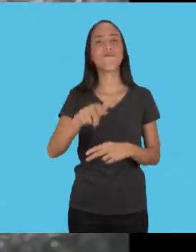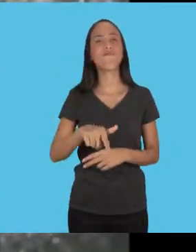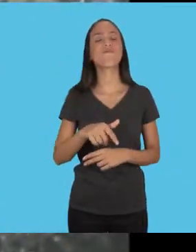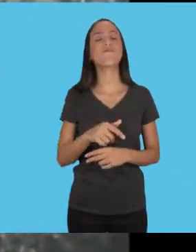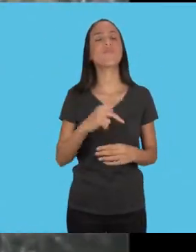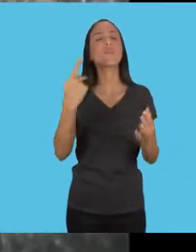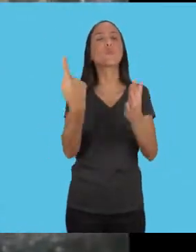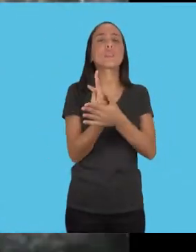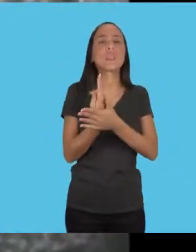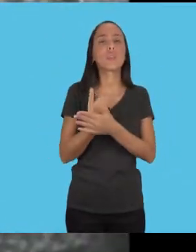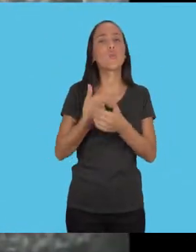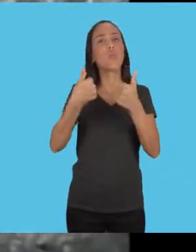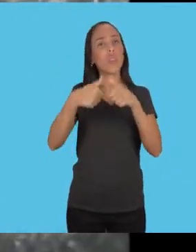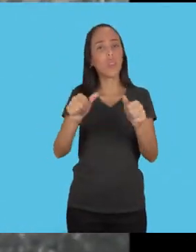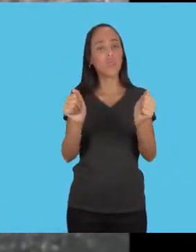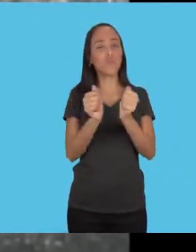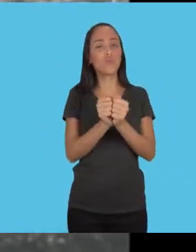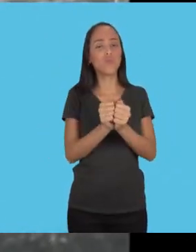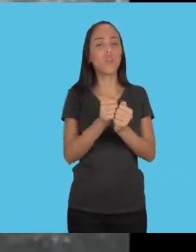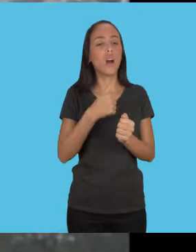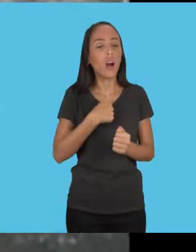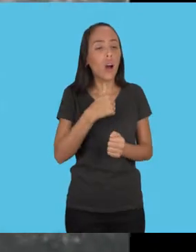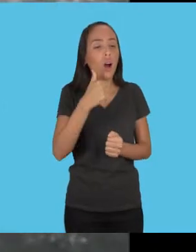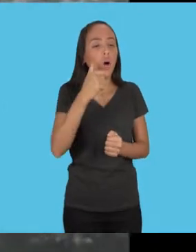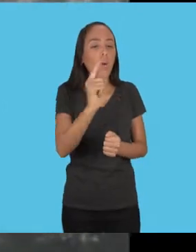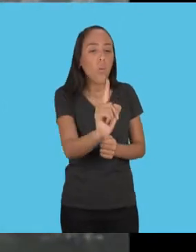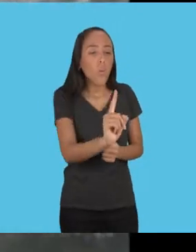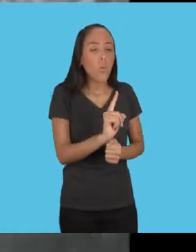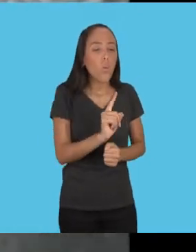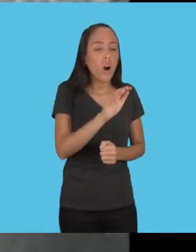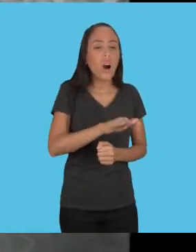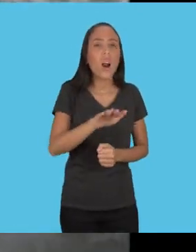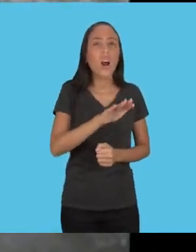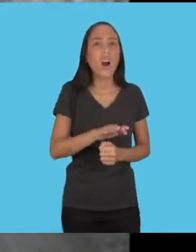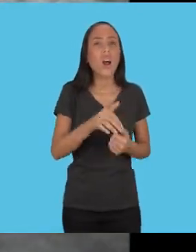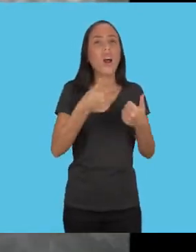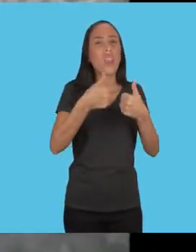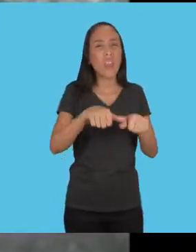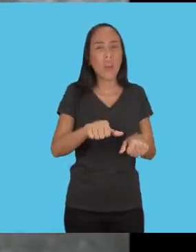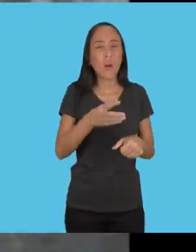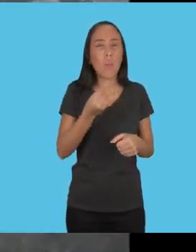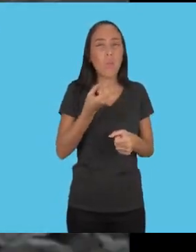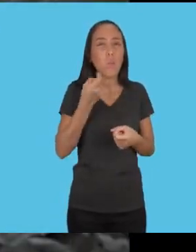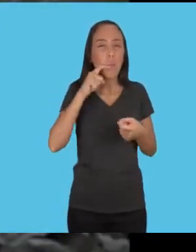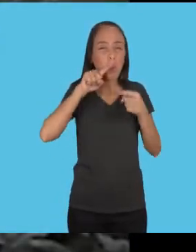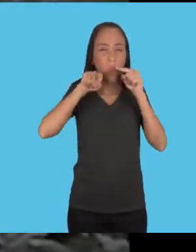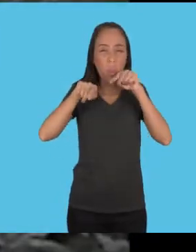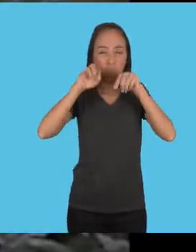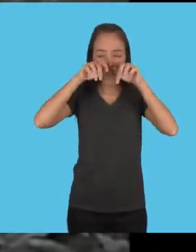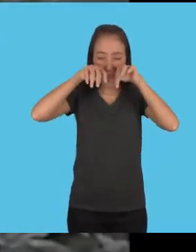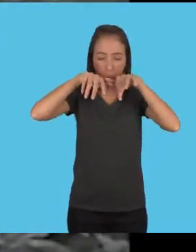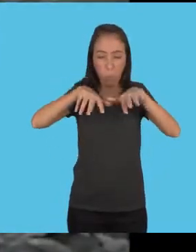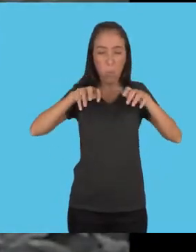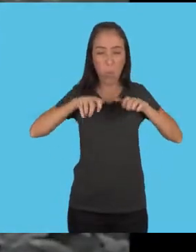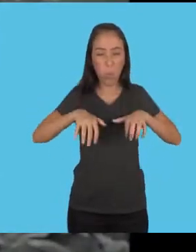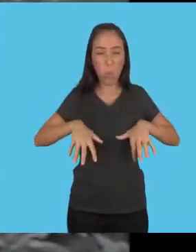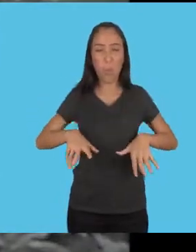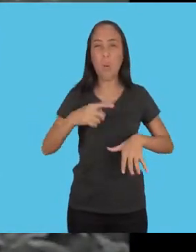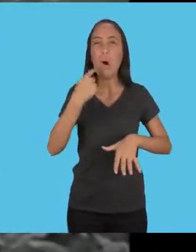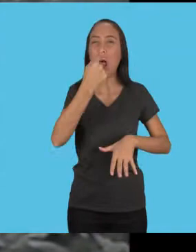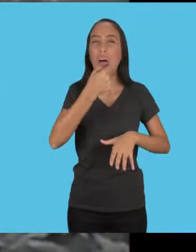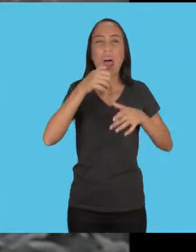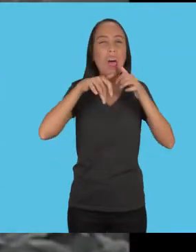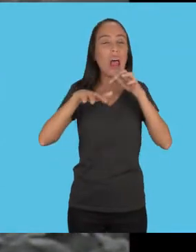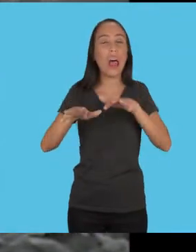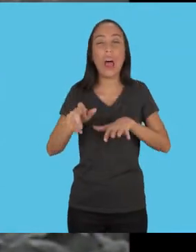Eu, uma vez, recebi uma criança em estado semicomatoso, soltando vermes, ascas pelo nariz, pela boca,